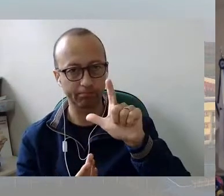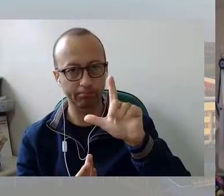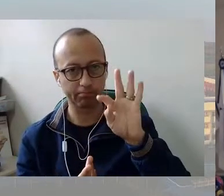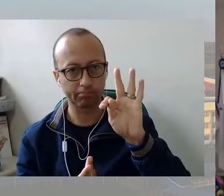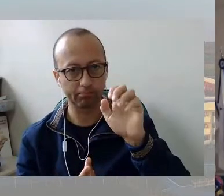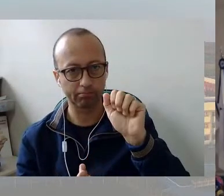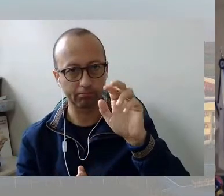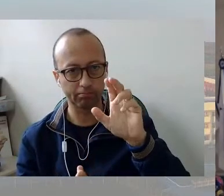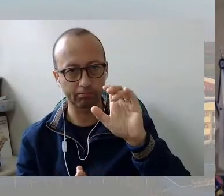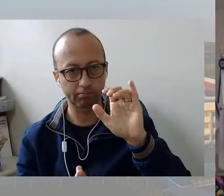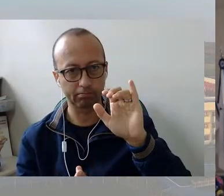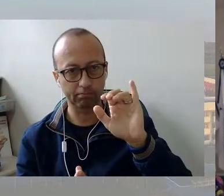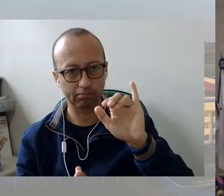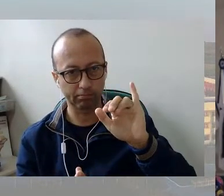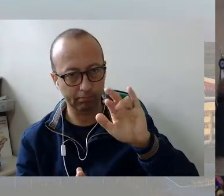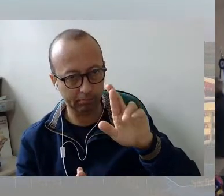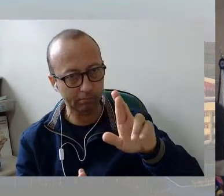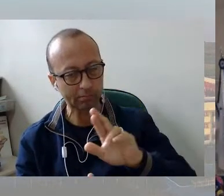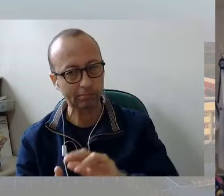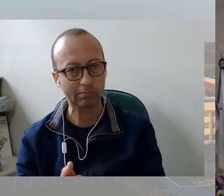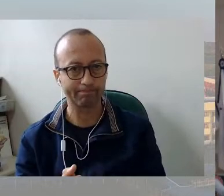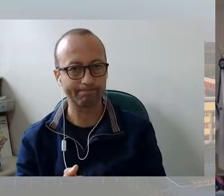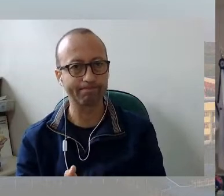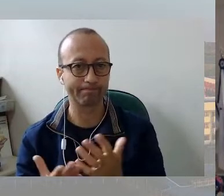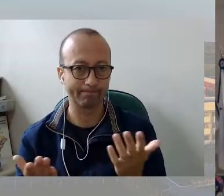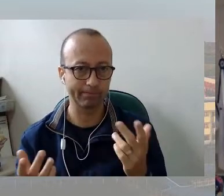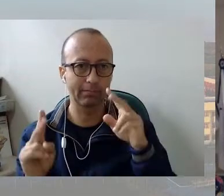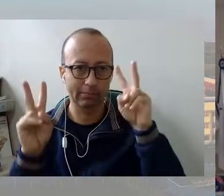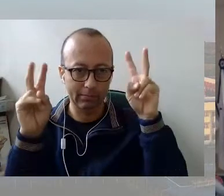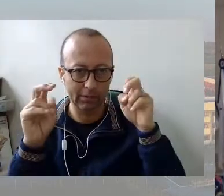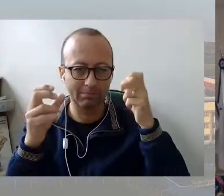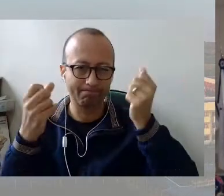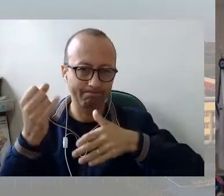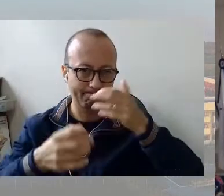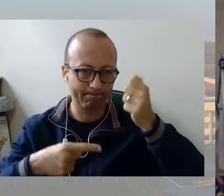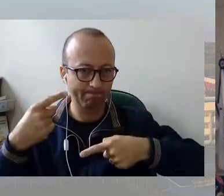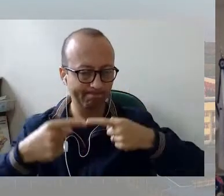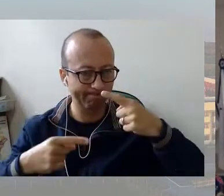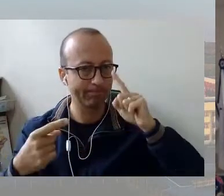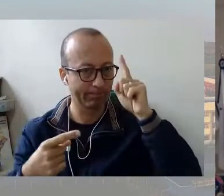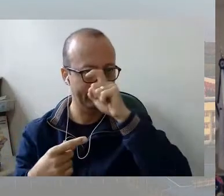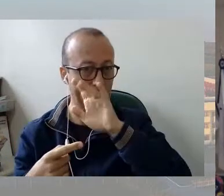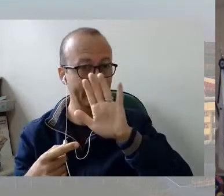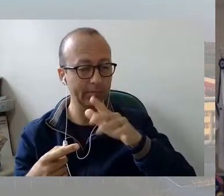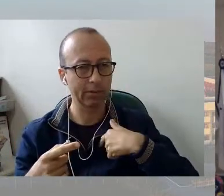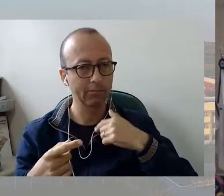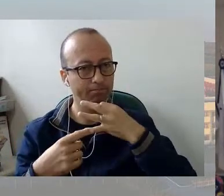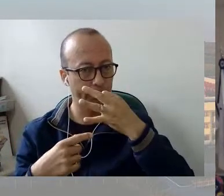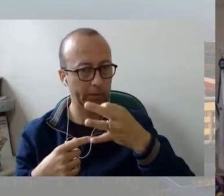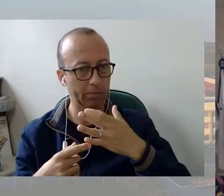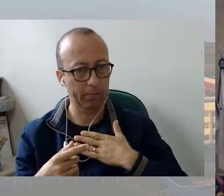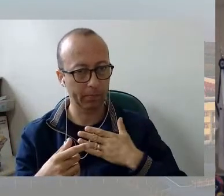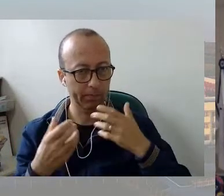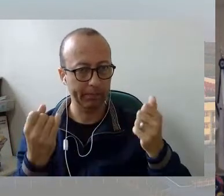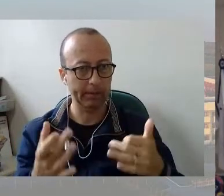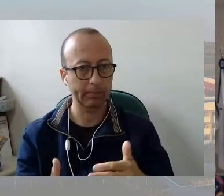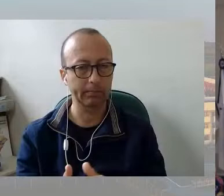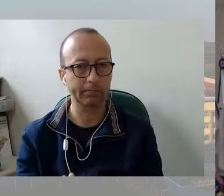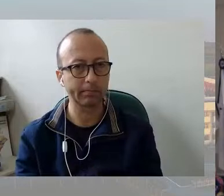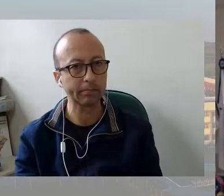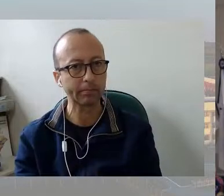poderia deixar também de me manifestar, né? Eu pessoalmente vivi